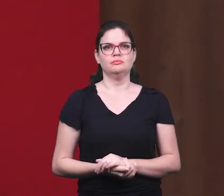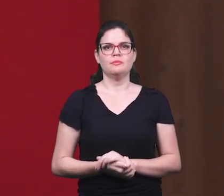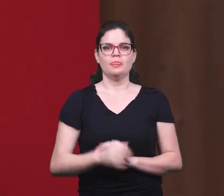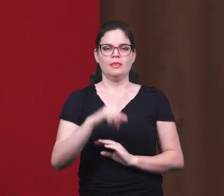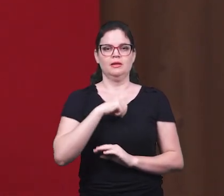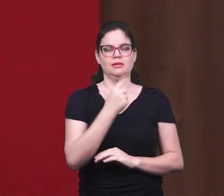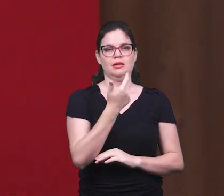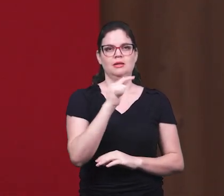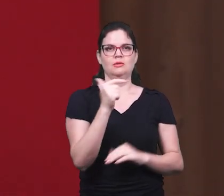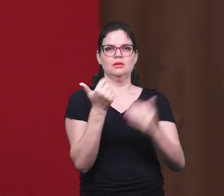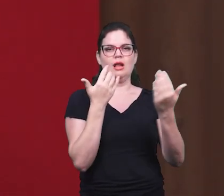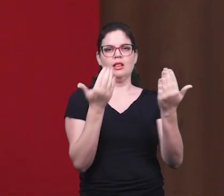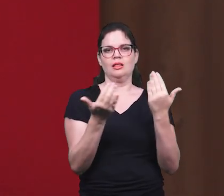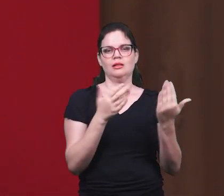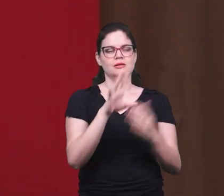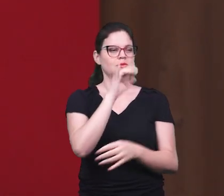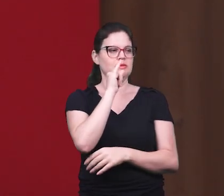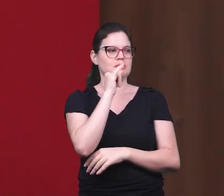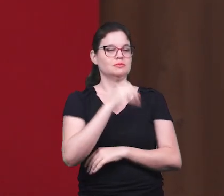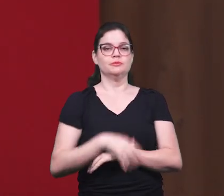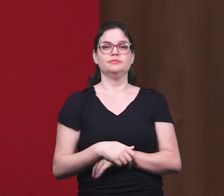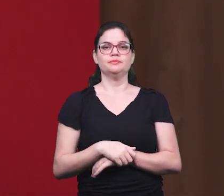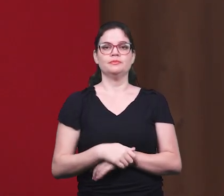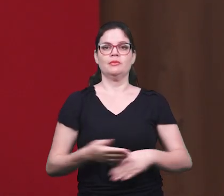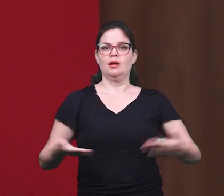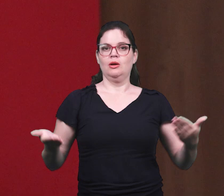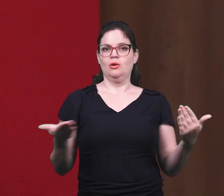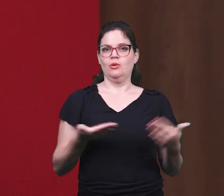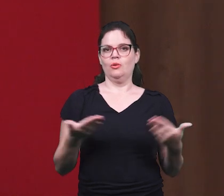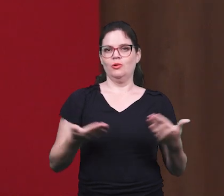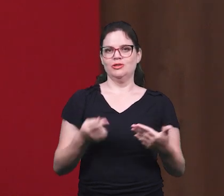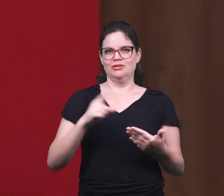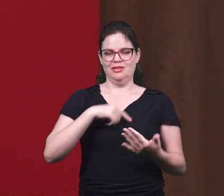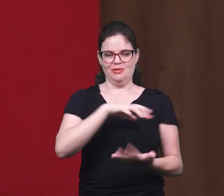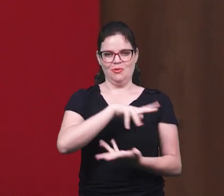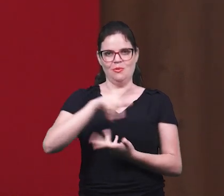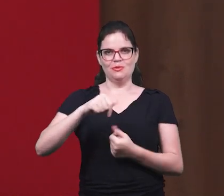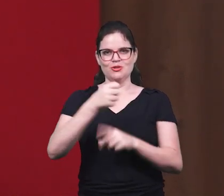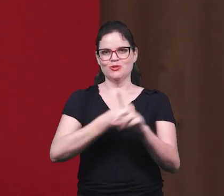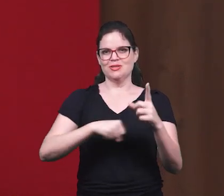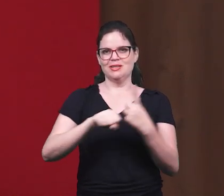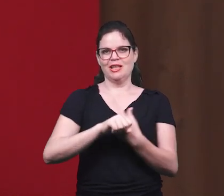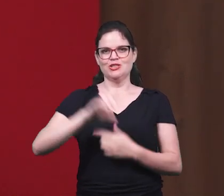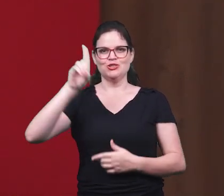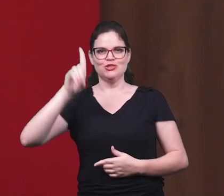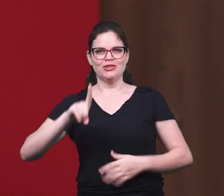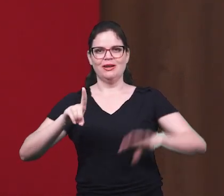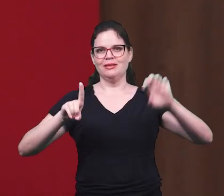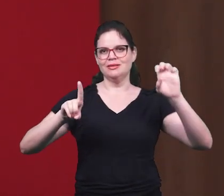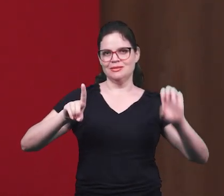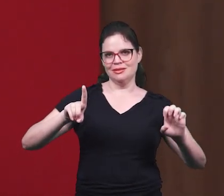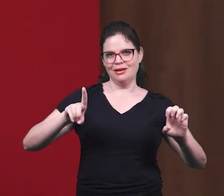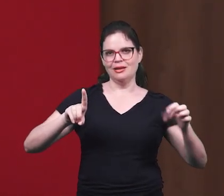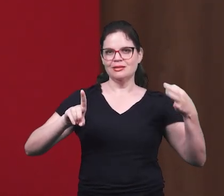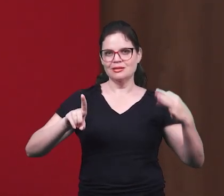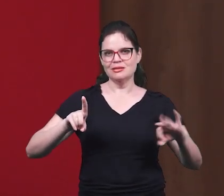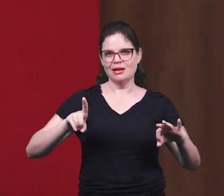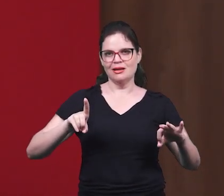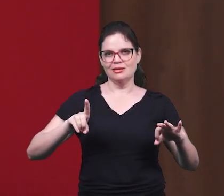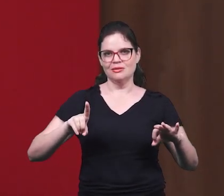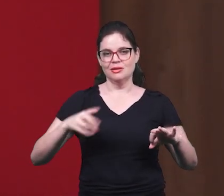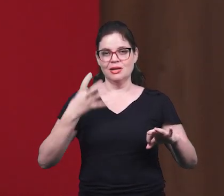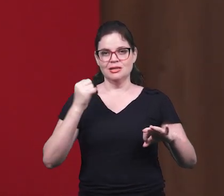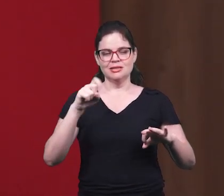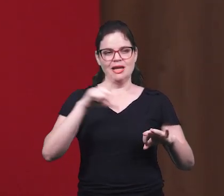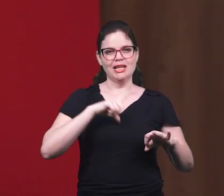uma outra análise, né? Vamos pegar aqui hoje, o mundo vive de direita, de esquerda, um político de direita. Então, por exemplo, se ele tinha